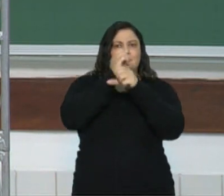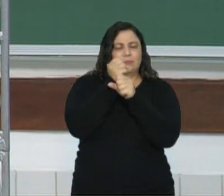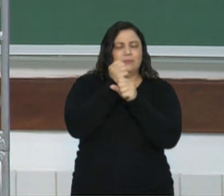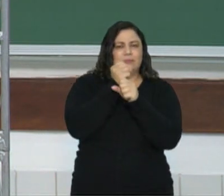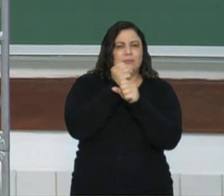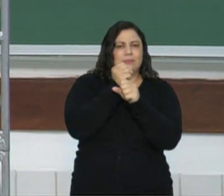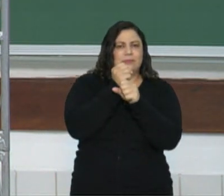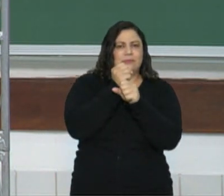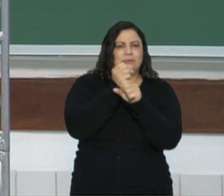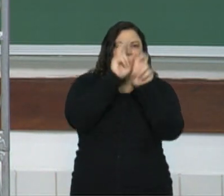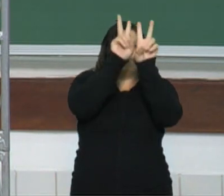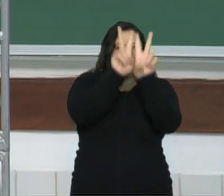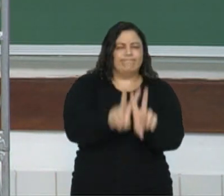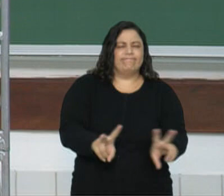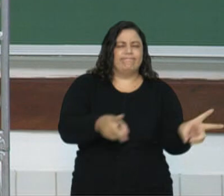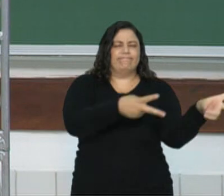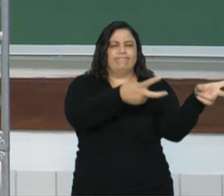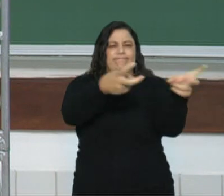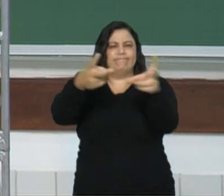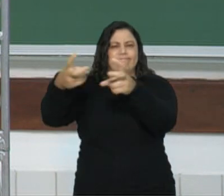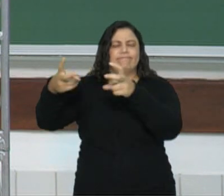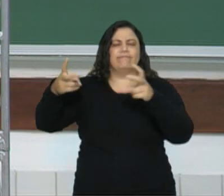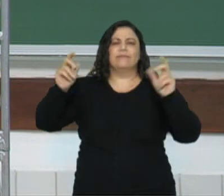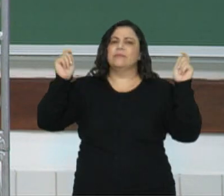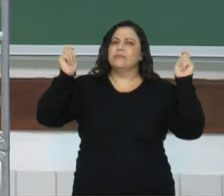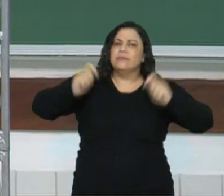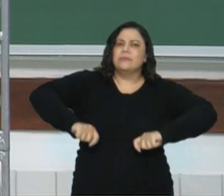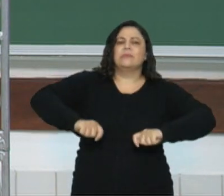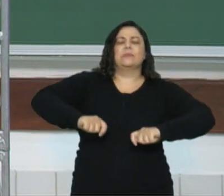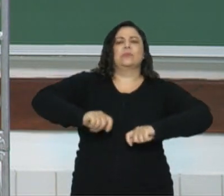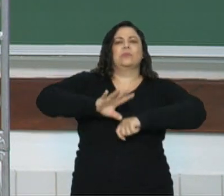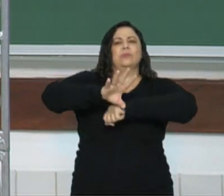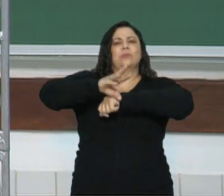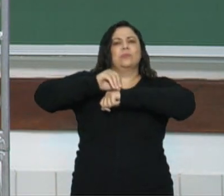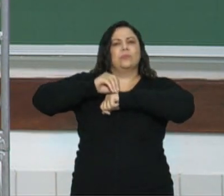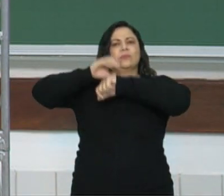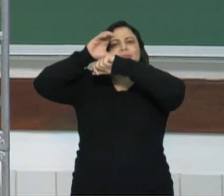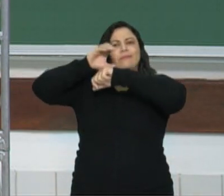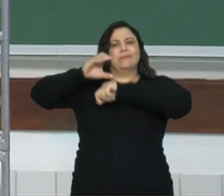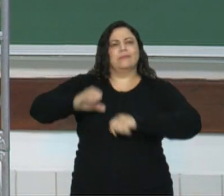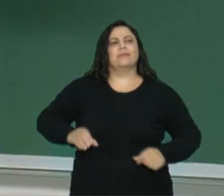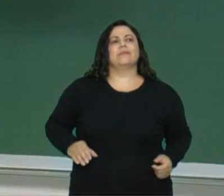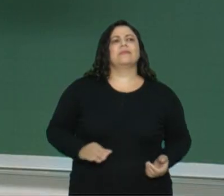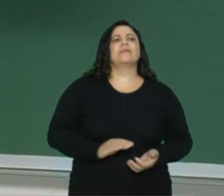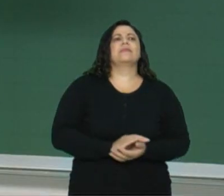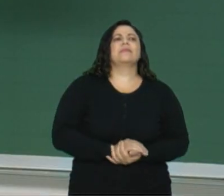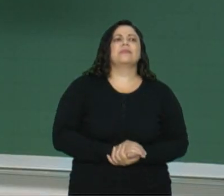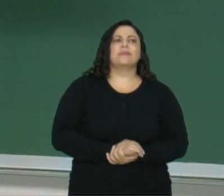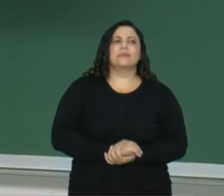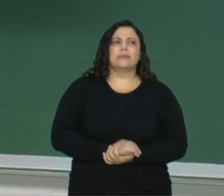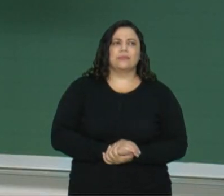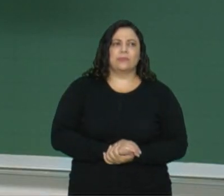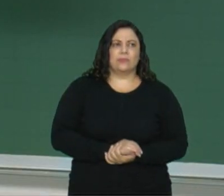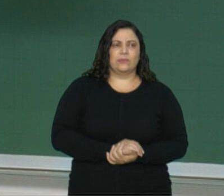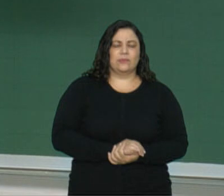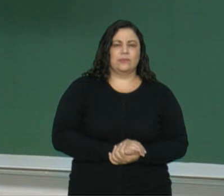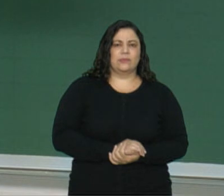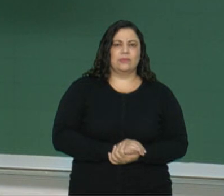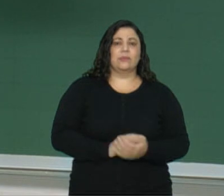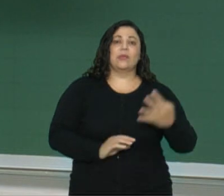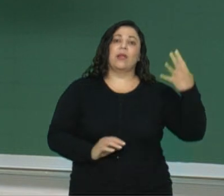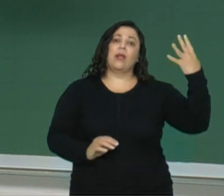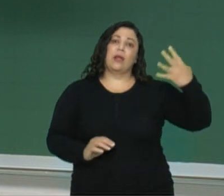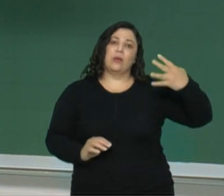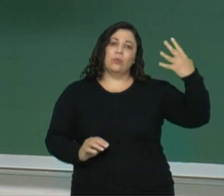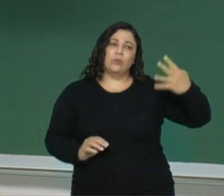que você vai ter a visão do todo. Isso é o conhecimento. E para completar, vem o método